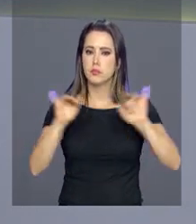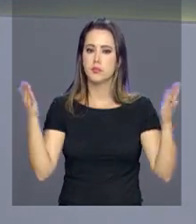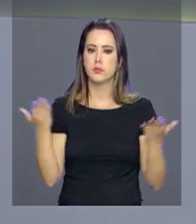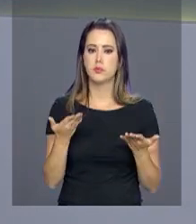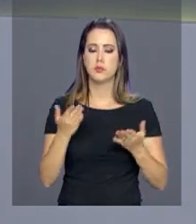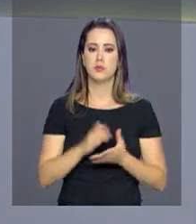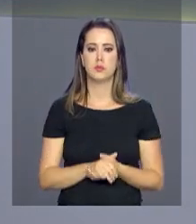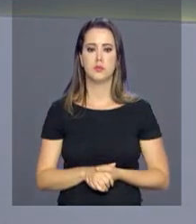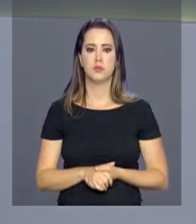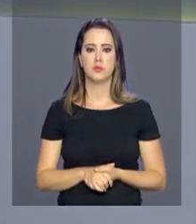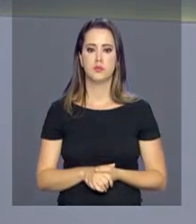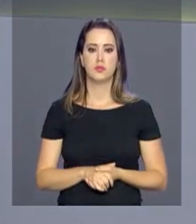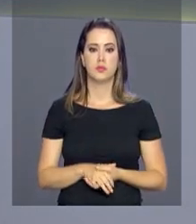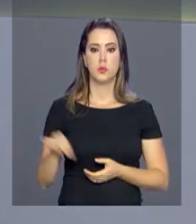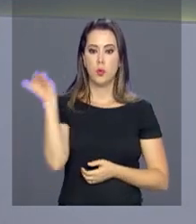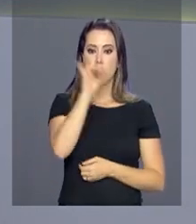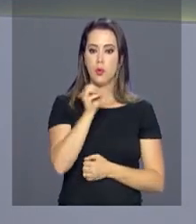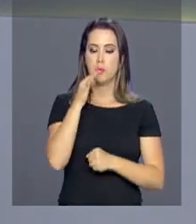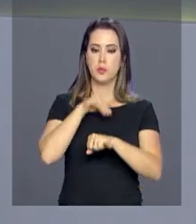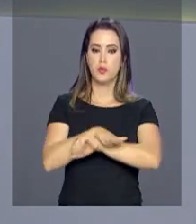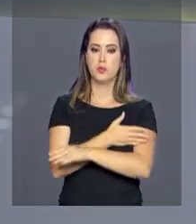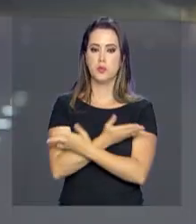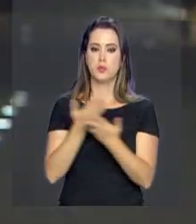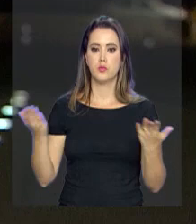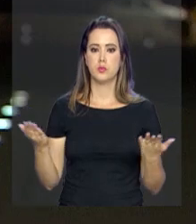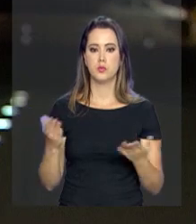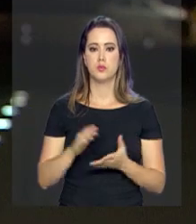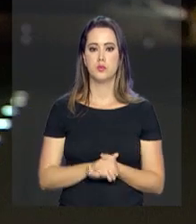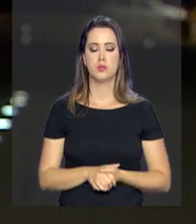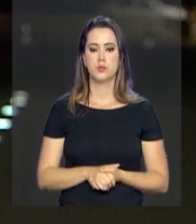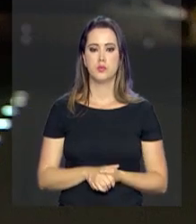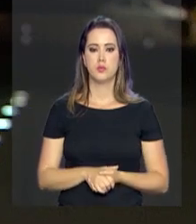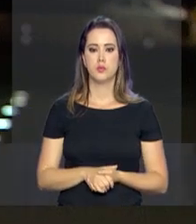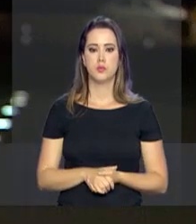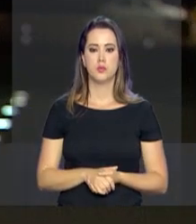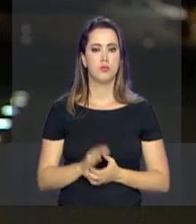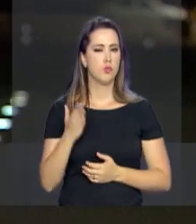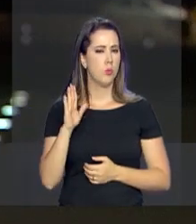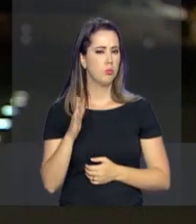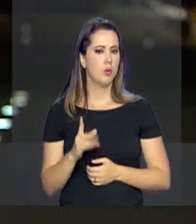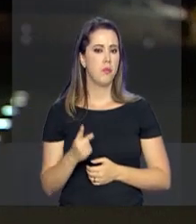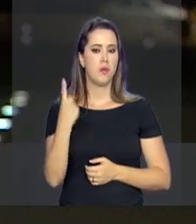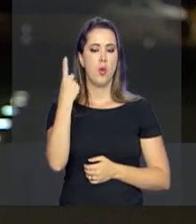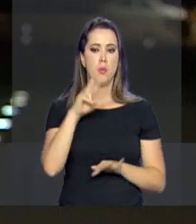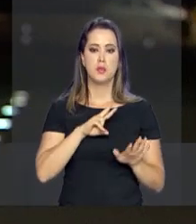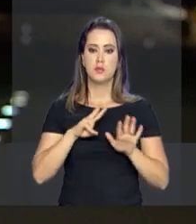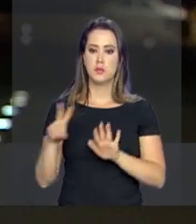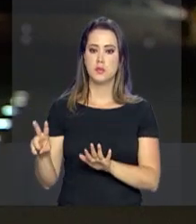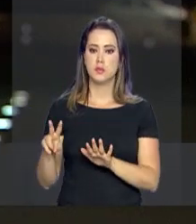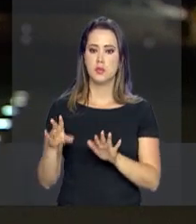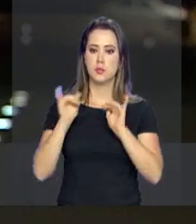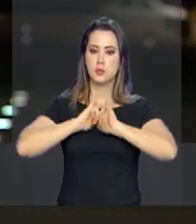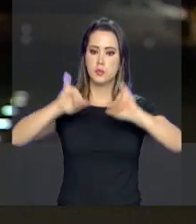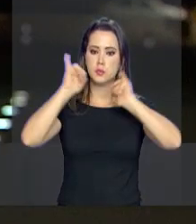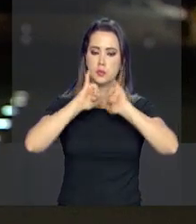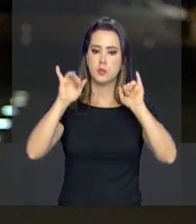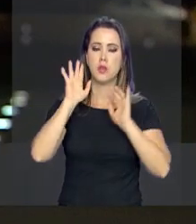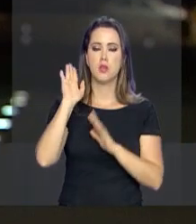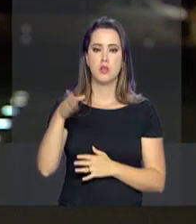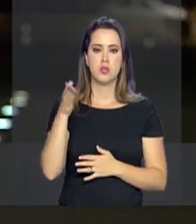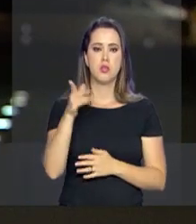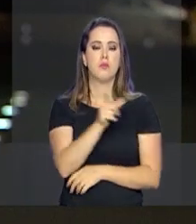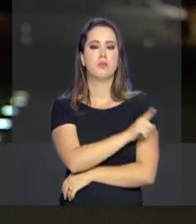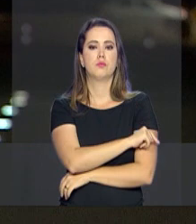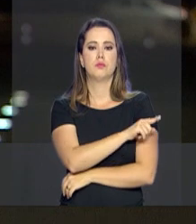até agora foram de alessandra boa noite a todos em apenas uma semana de campanha já foram